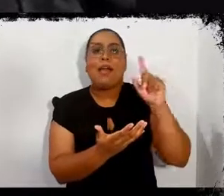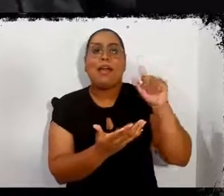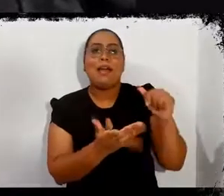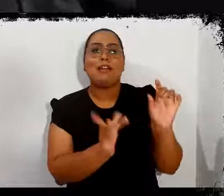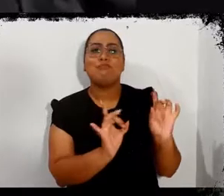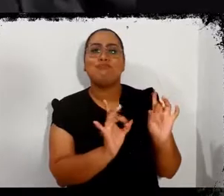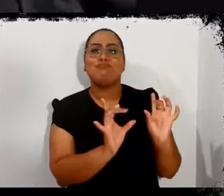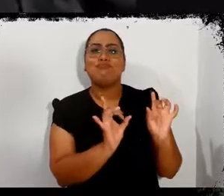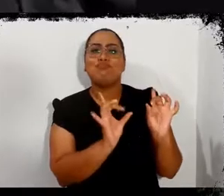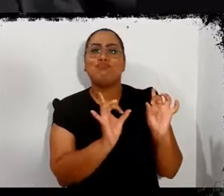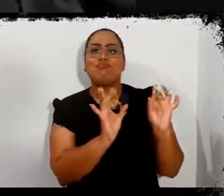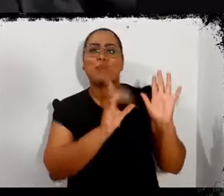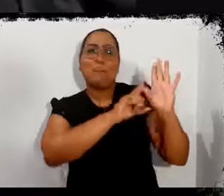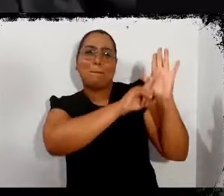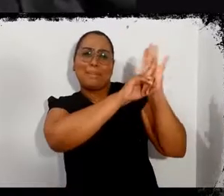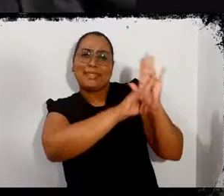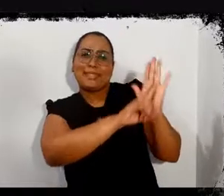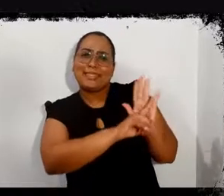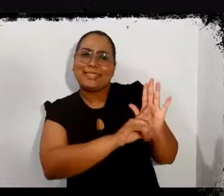do Jung.